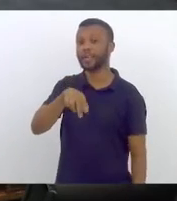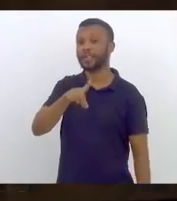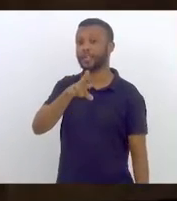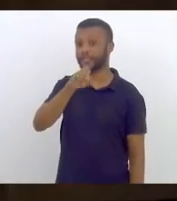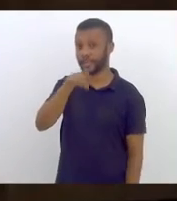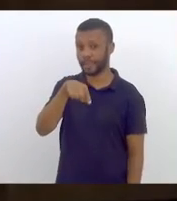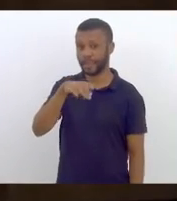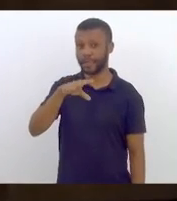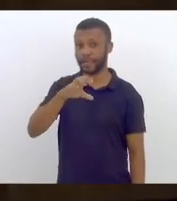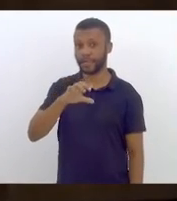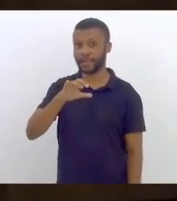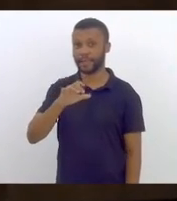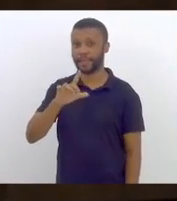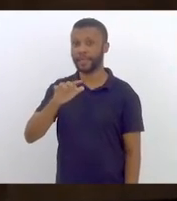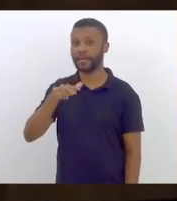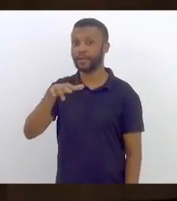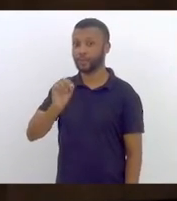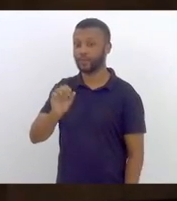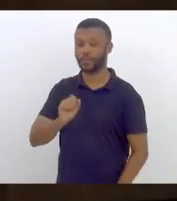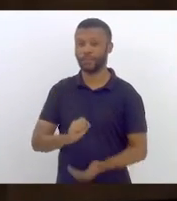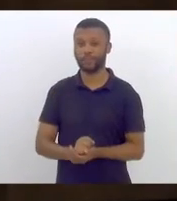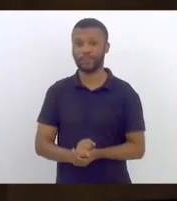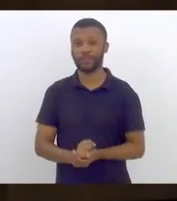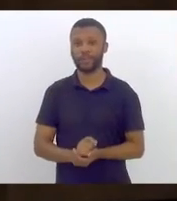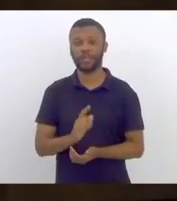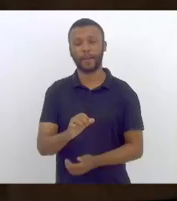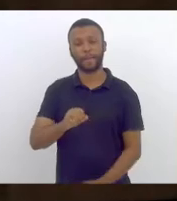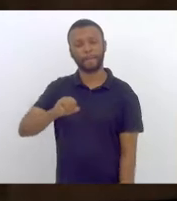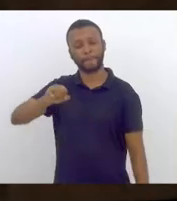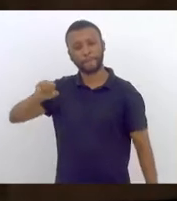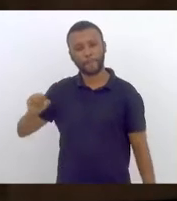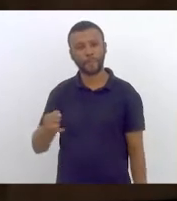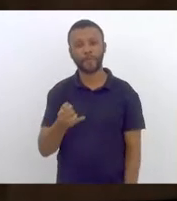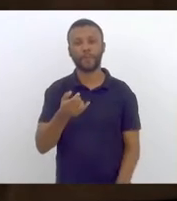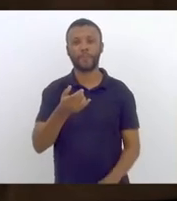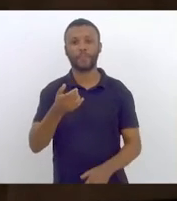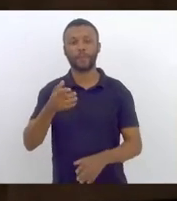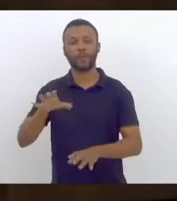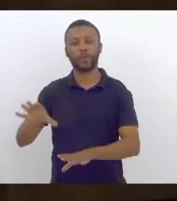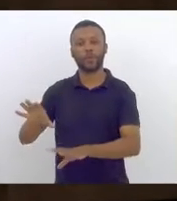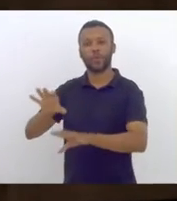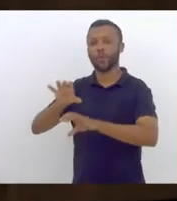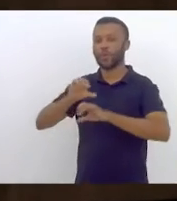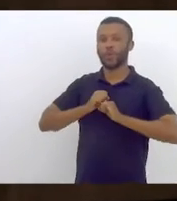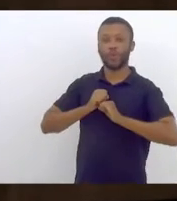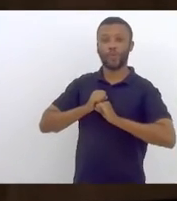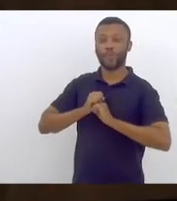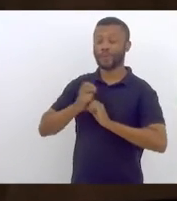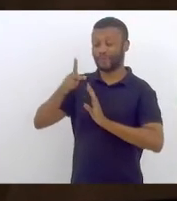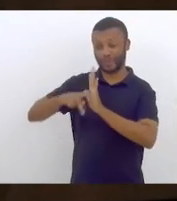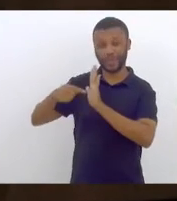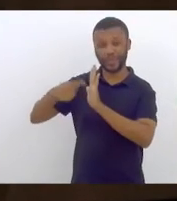Ceciliano, que herdou esse feudo da deputada Zeidan.